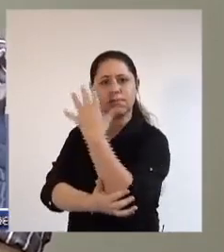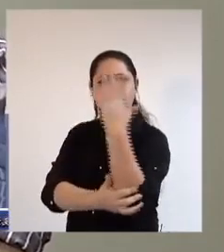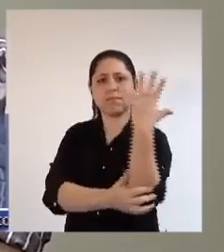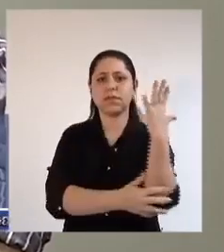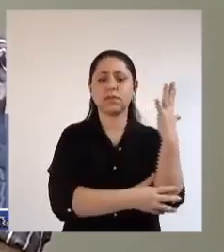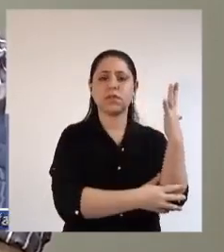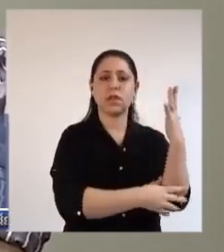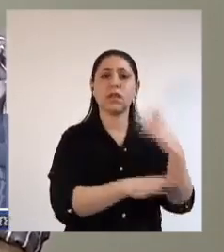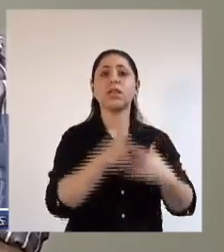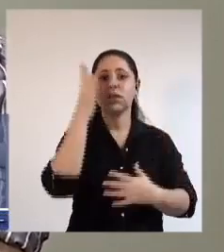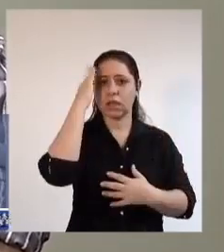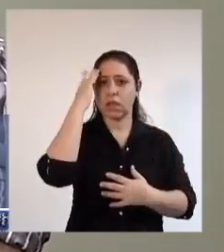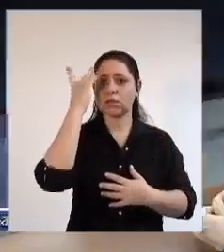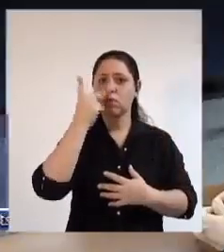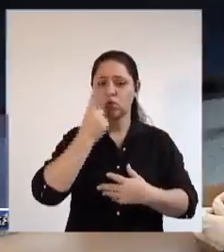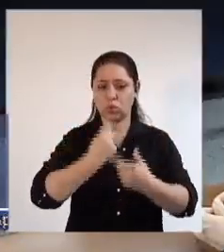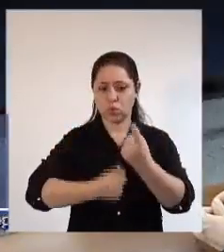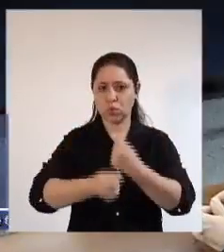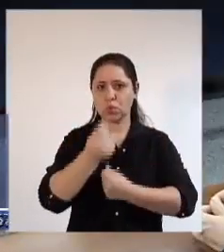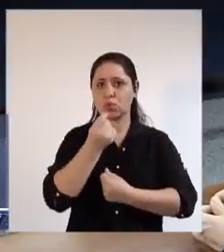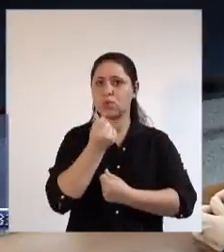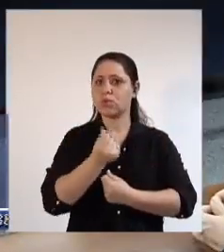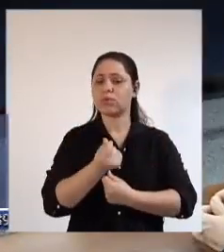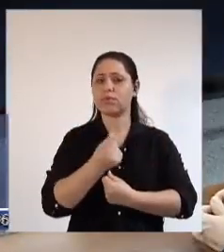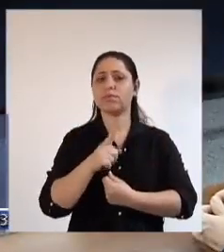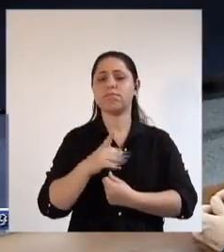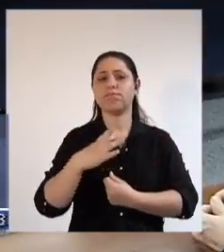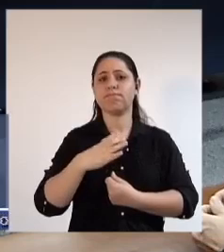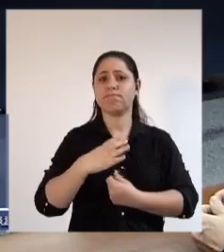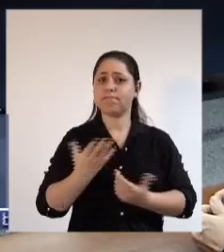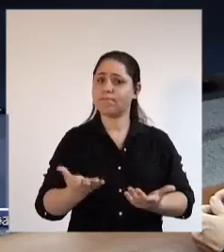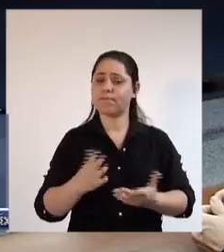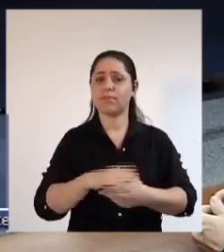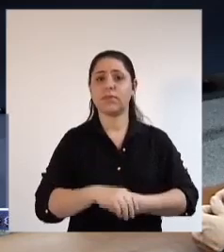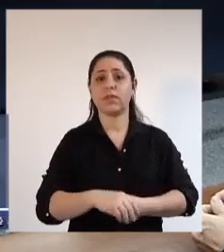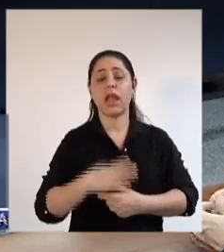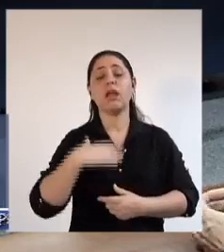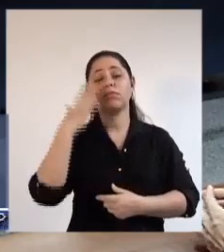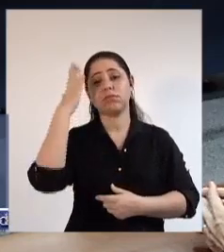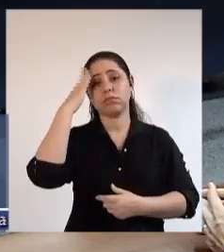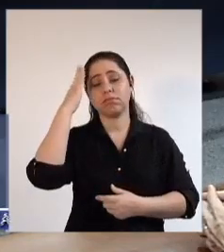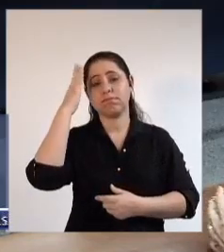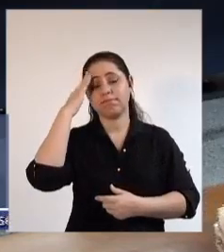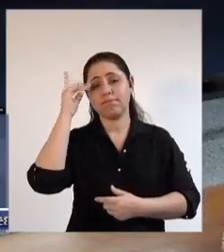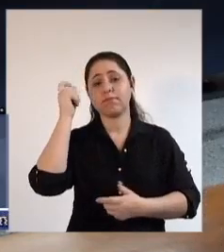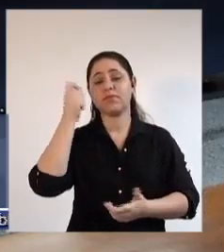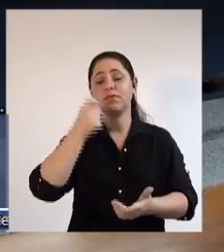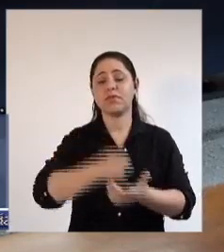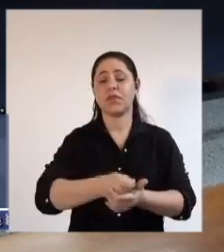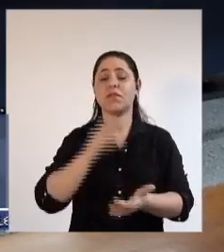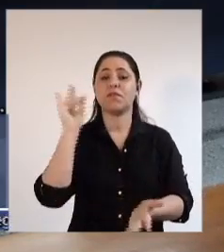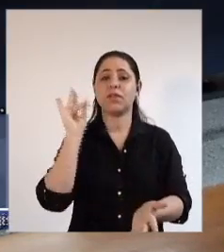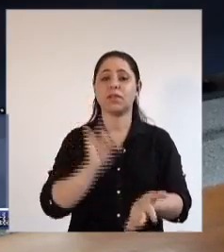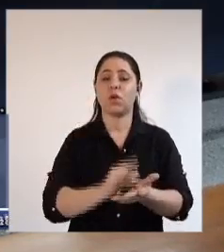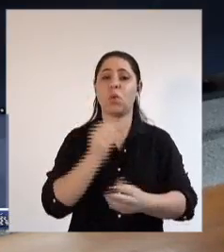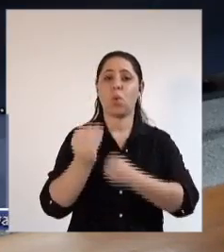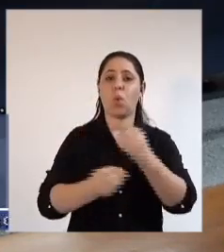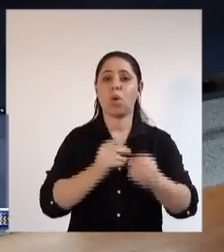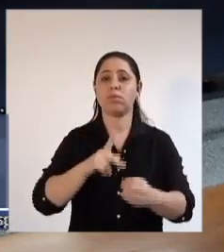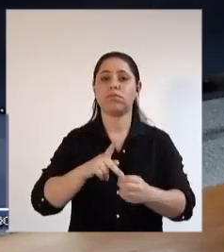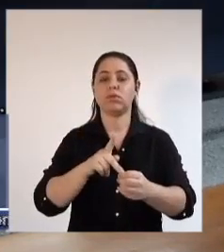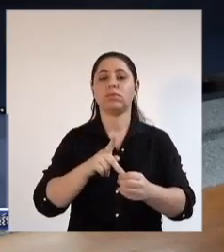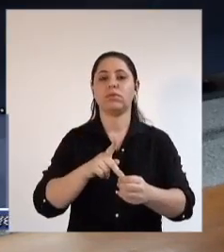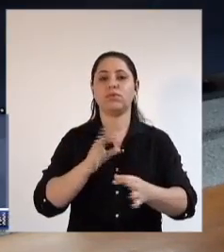gerar riqueza gerar tudo mas eu sou testemunha do que a deficiência disso faz porque o também deputado como promotor de justiça em